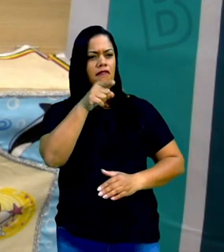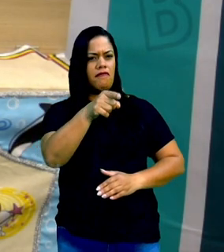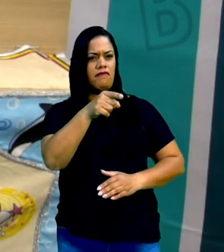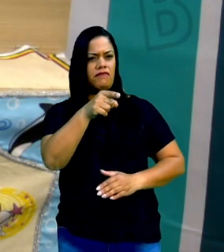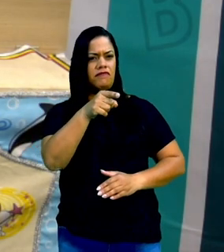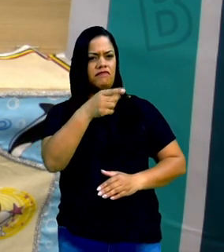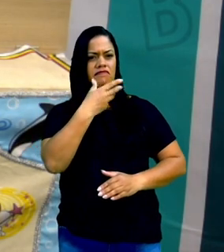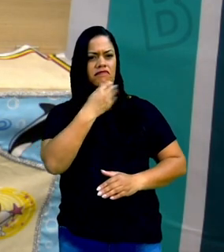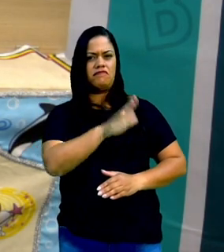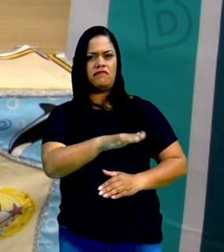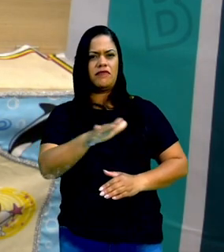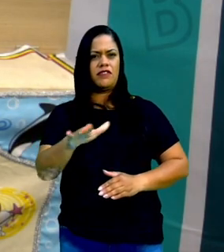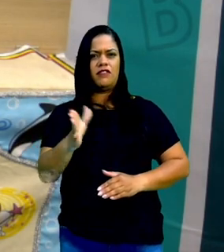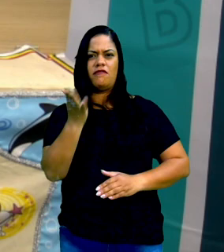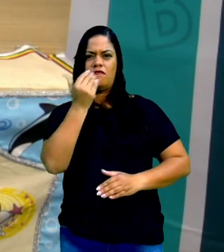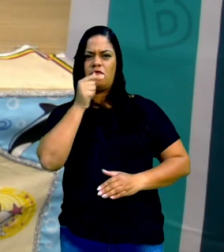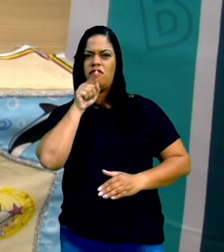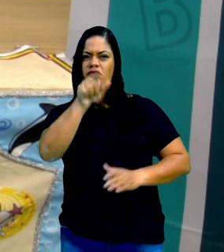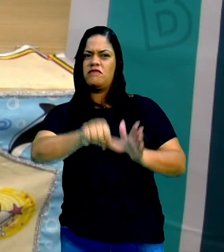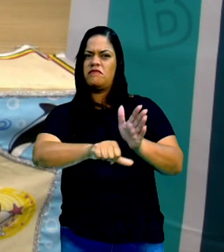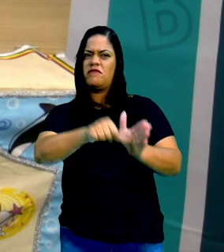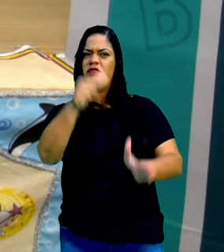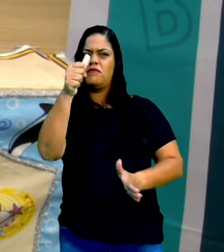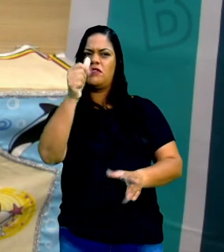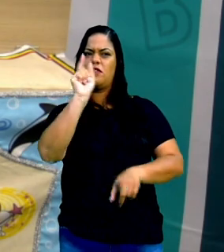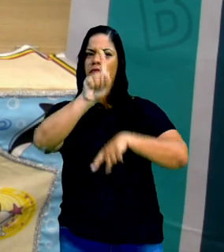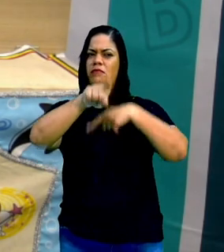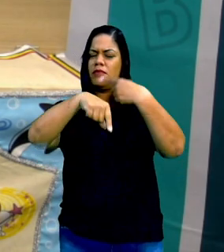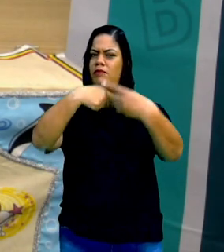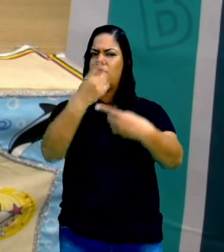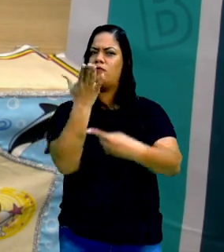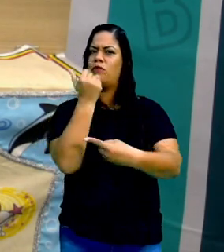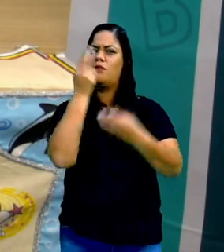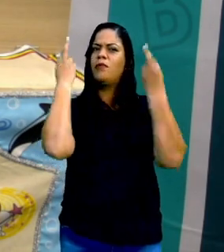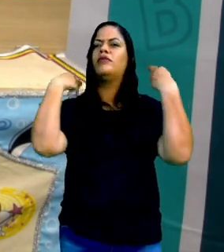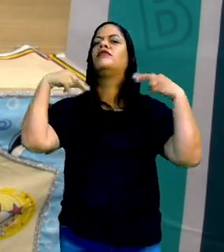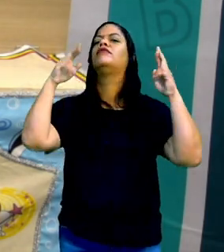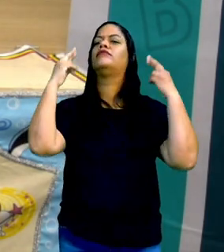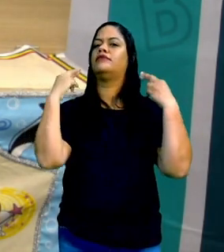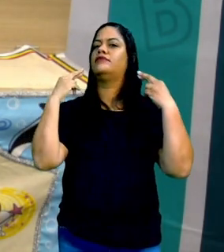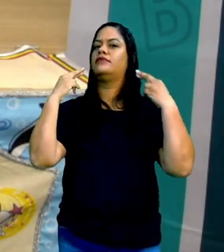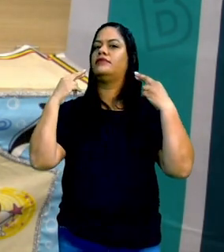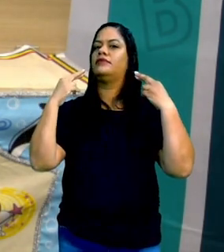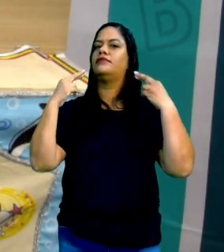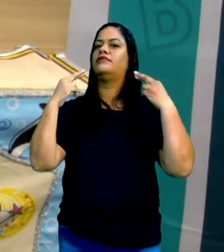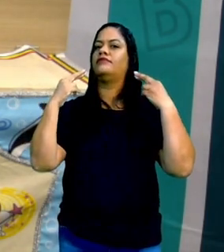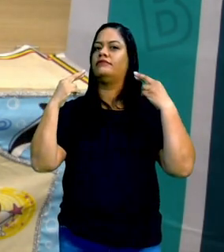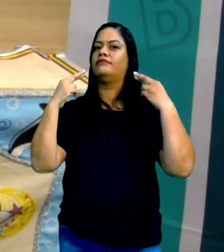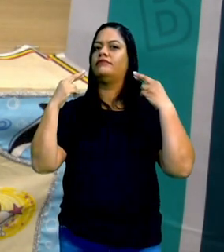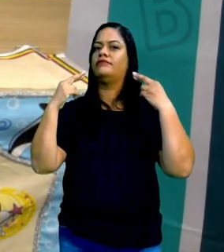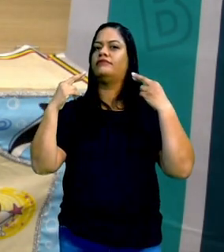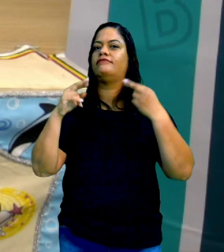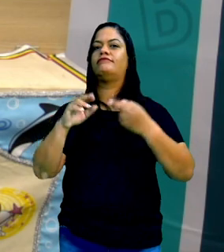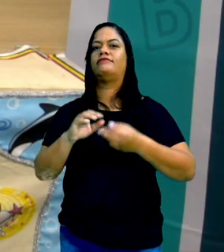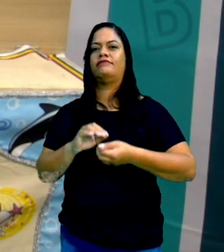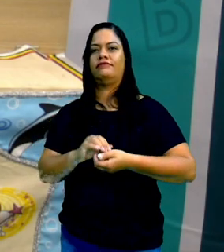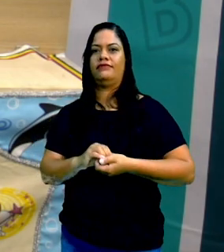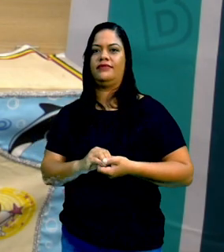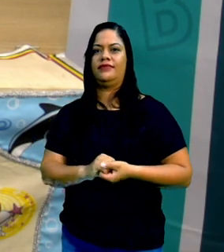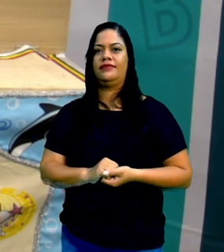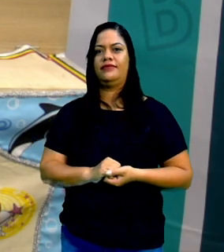Menino, eu vou lhe comer primeiro pra depois comer a ovelha. Eita. Nesse momento,